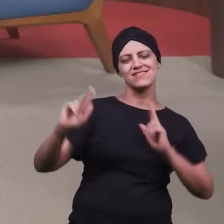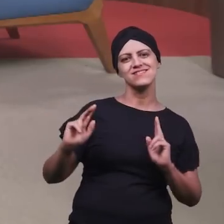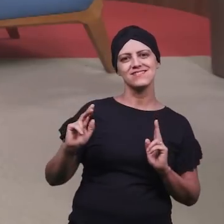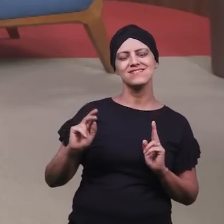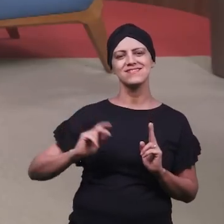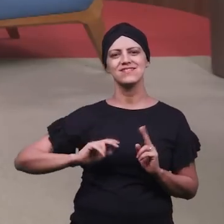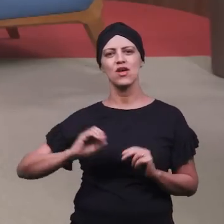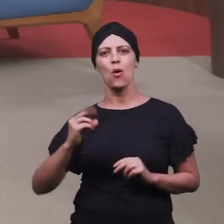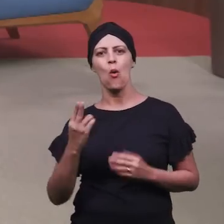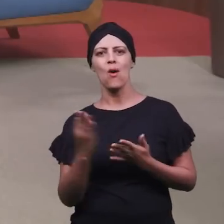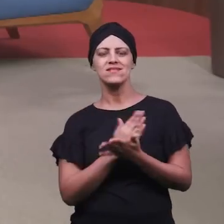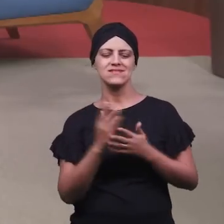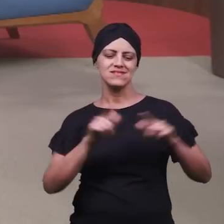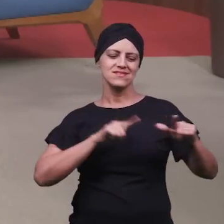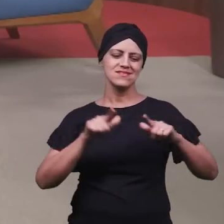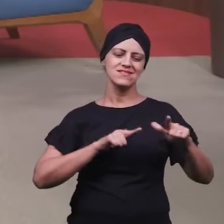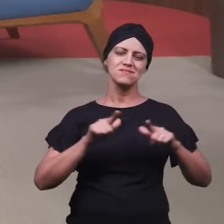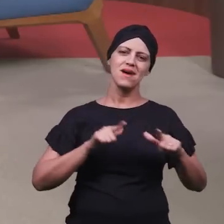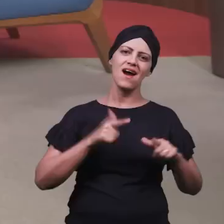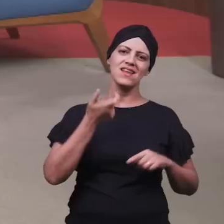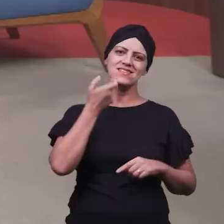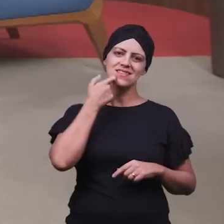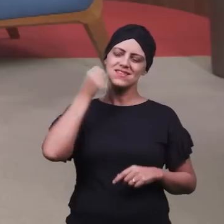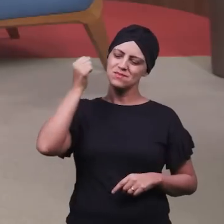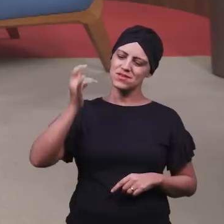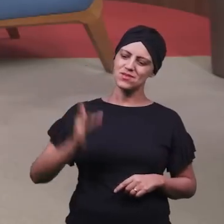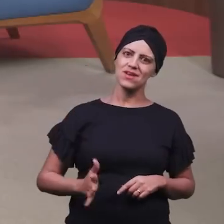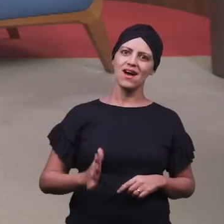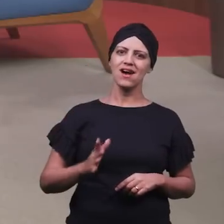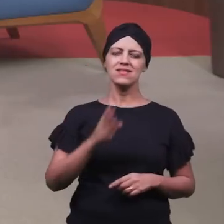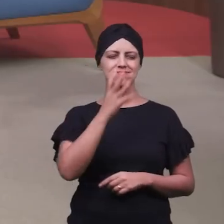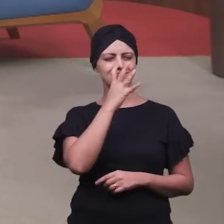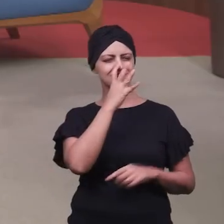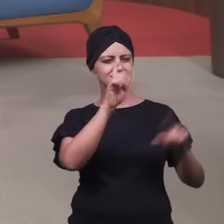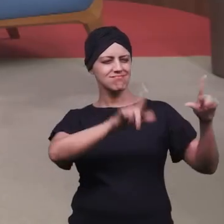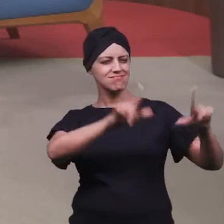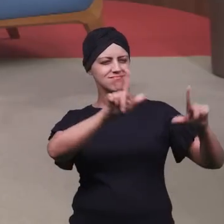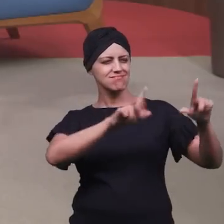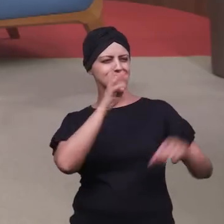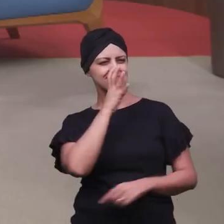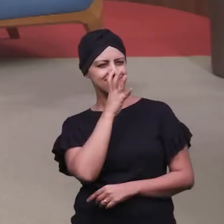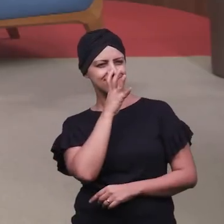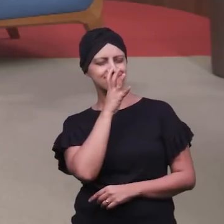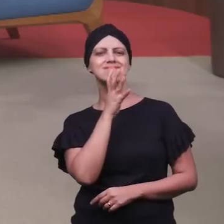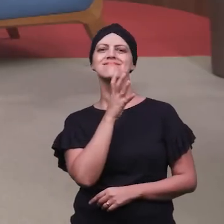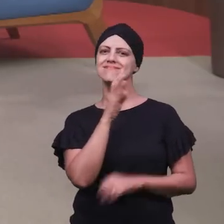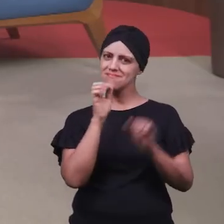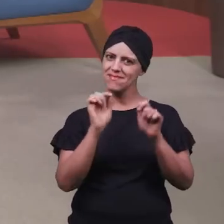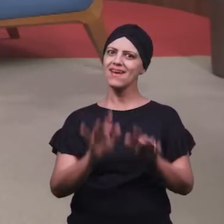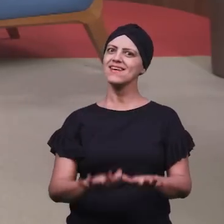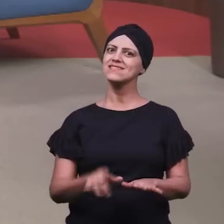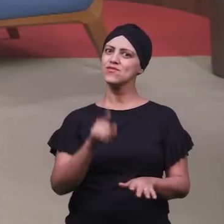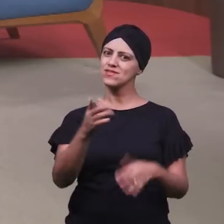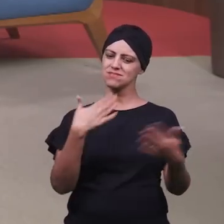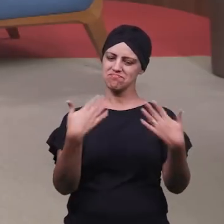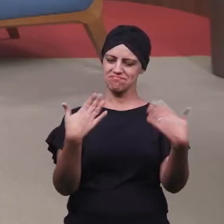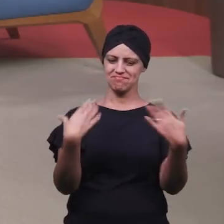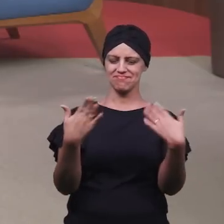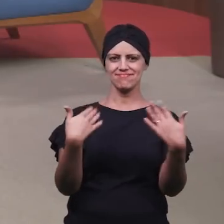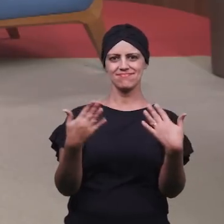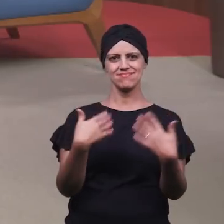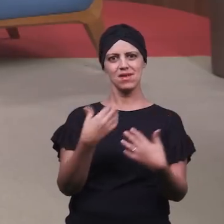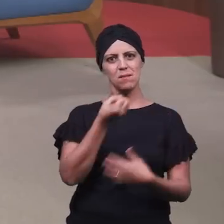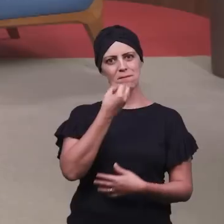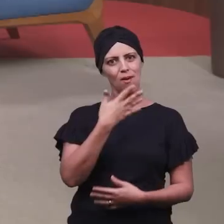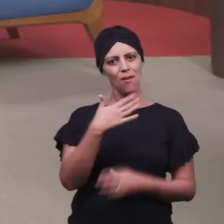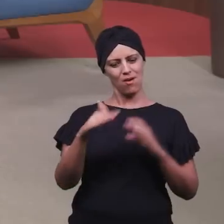às vezes pego um plantão de madrugada na sexta-feira e eu assisto o programa de madrugada. É uma bênção e é uma bênção você interagir